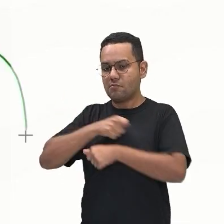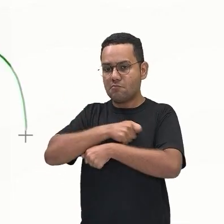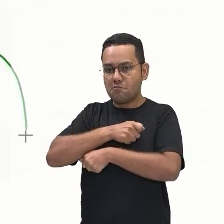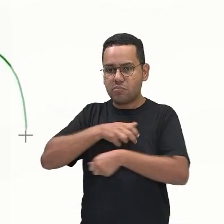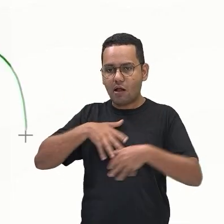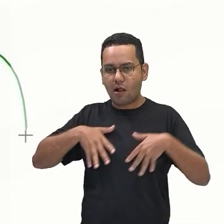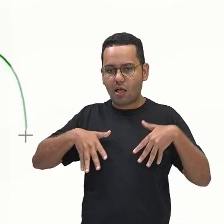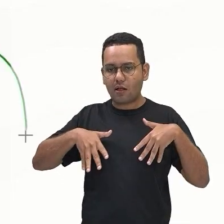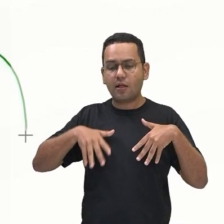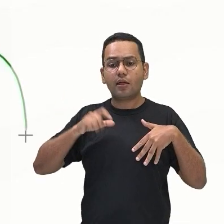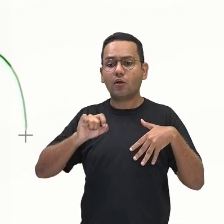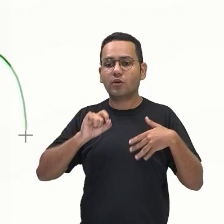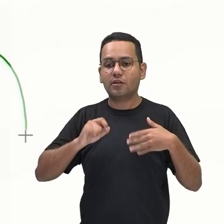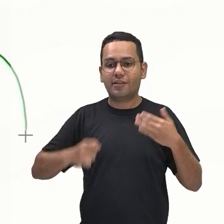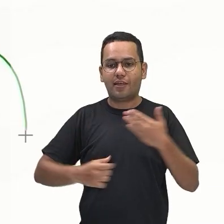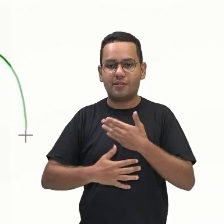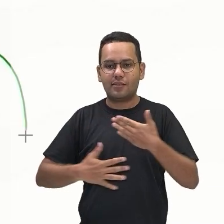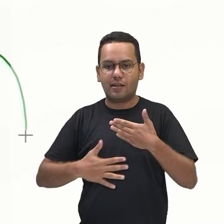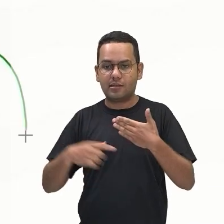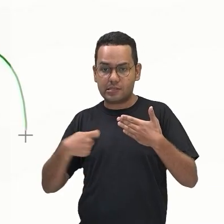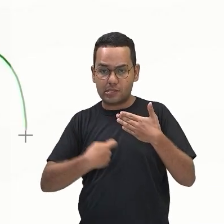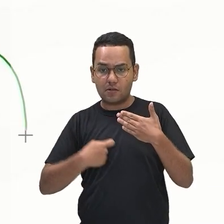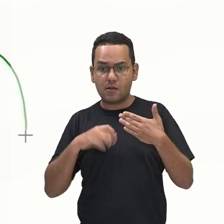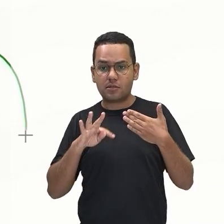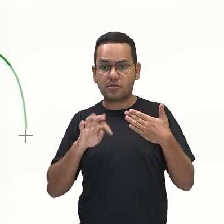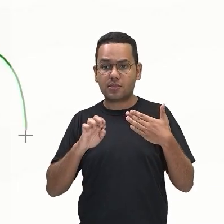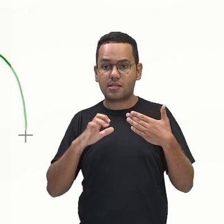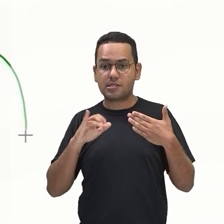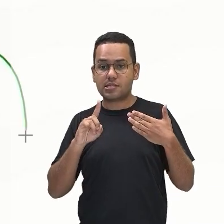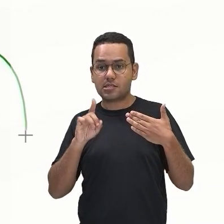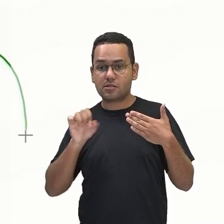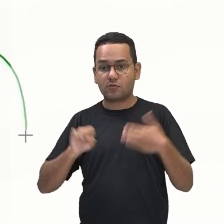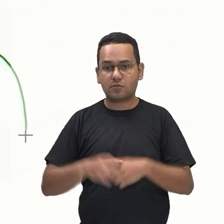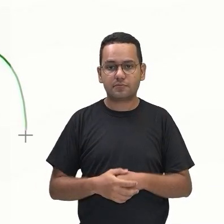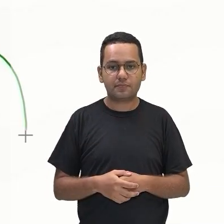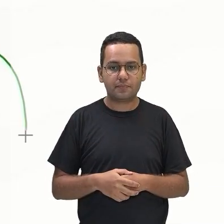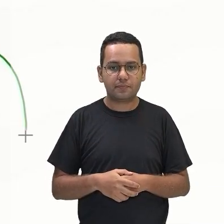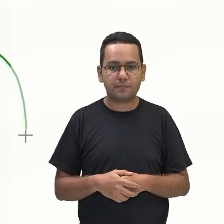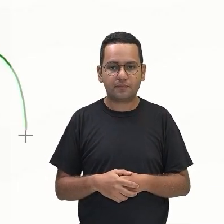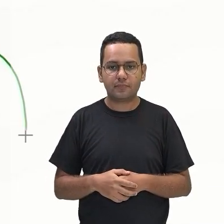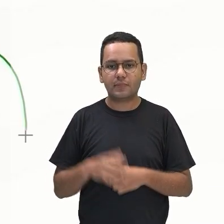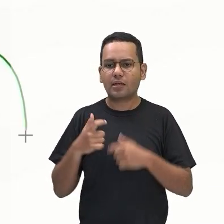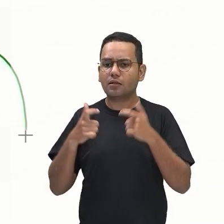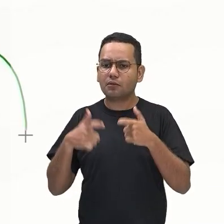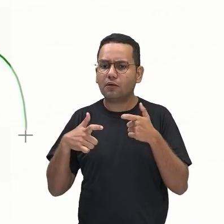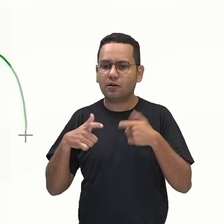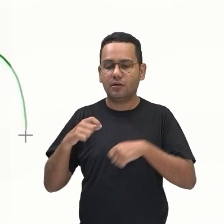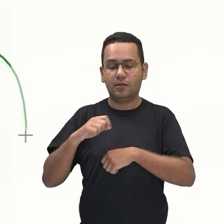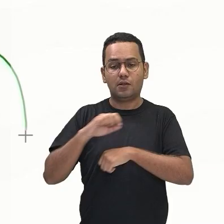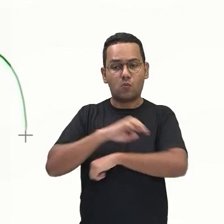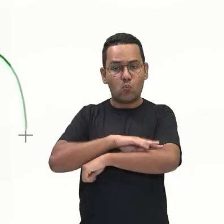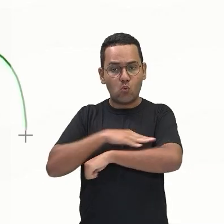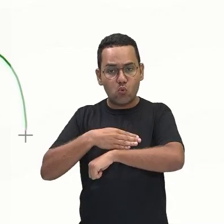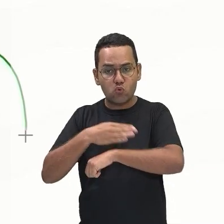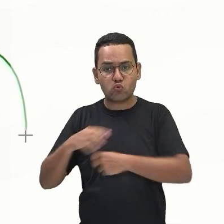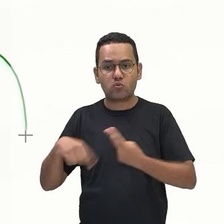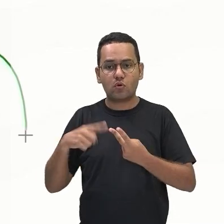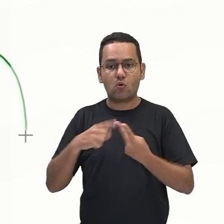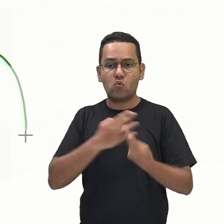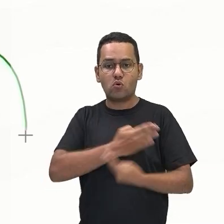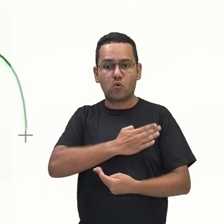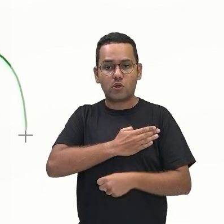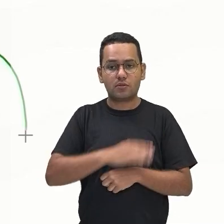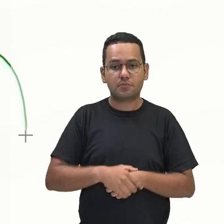São ali aonde ele vai, aonde está onde? Ali na parte muscular, ela está inserida no